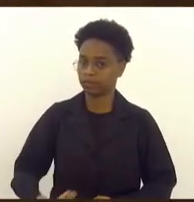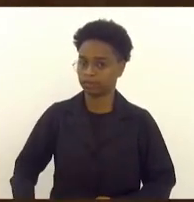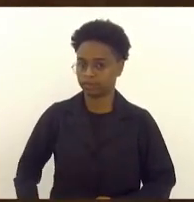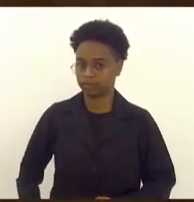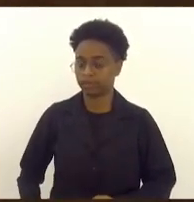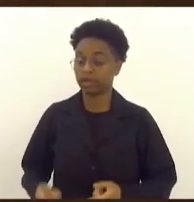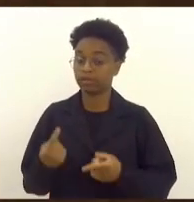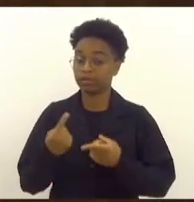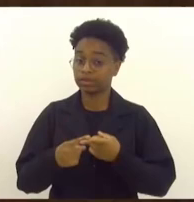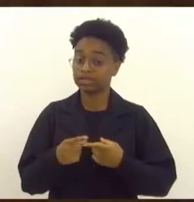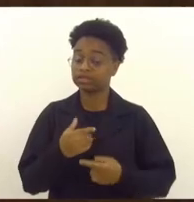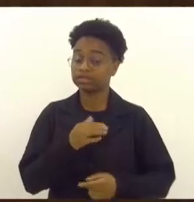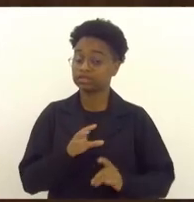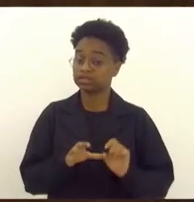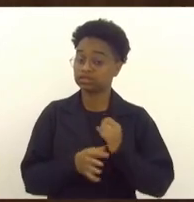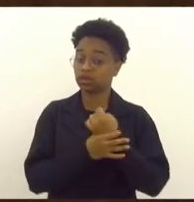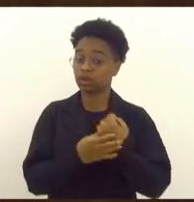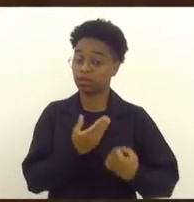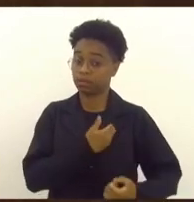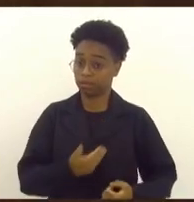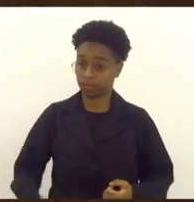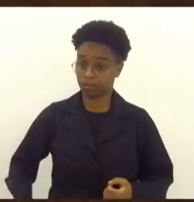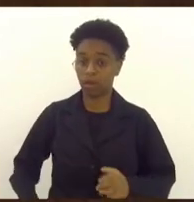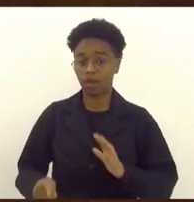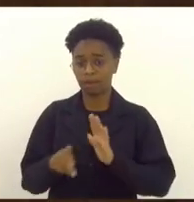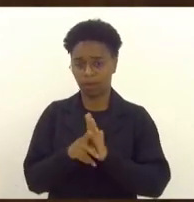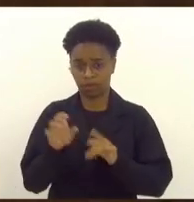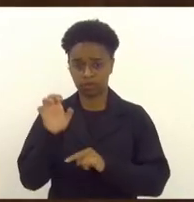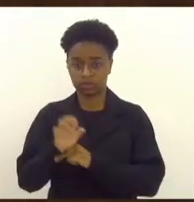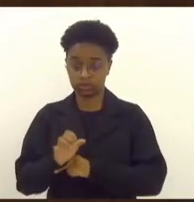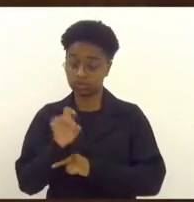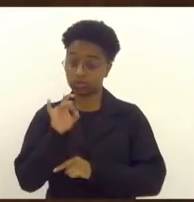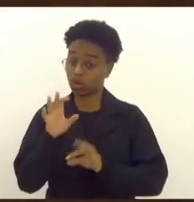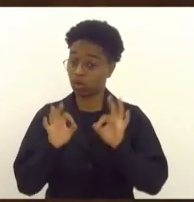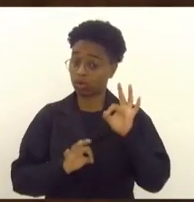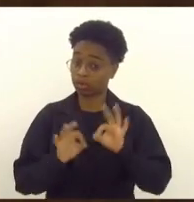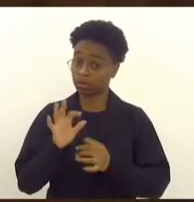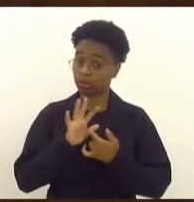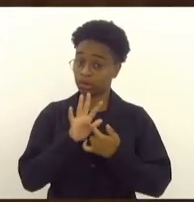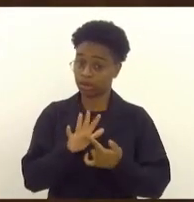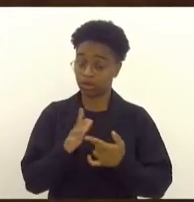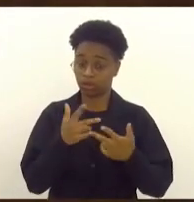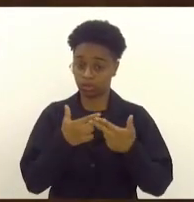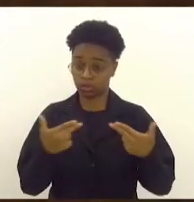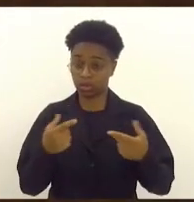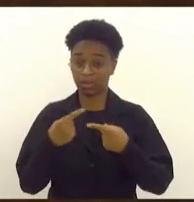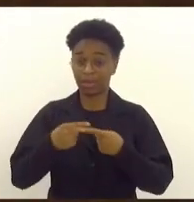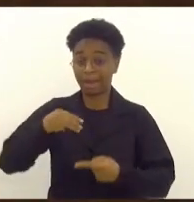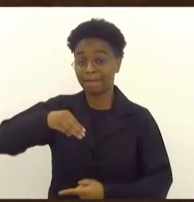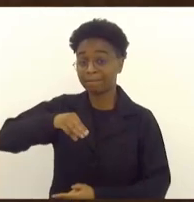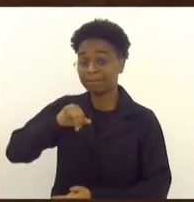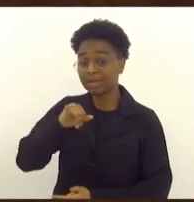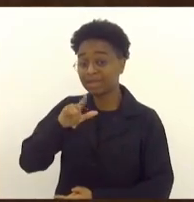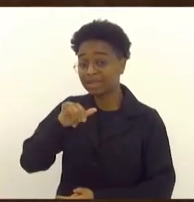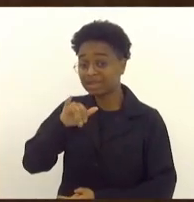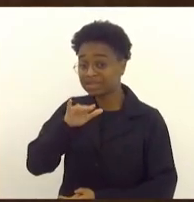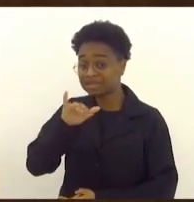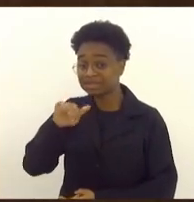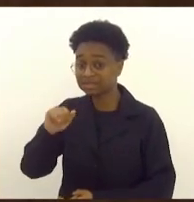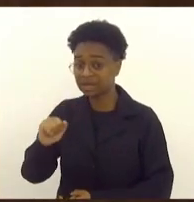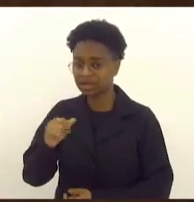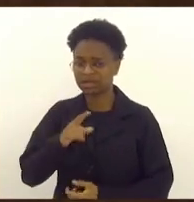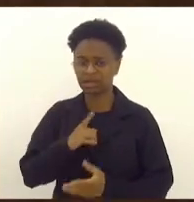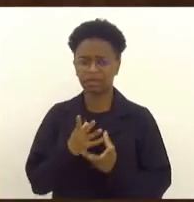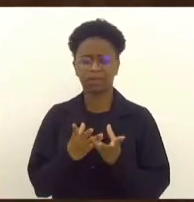pertence ao estado só para botar as coisas no lugar milícia senhor presidente tem